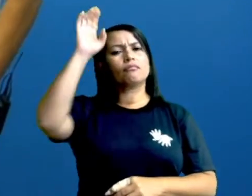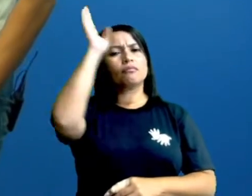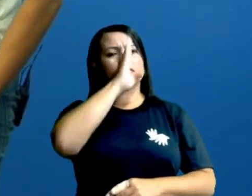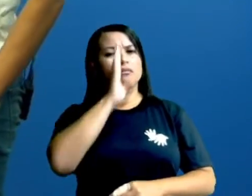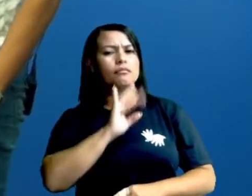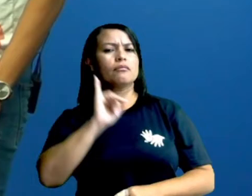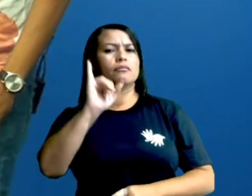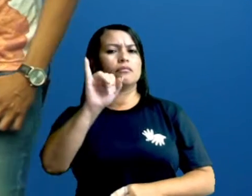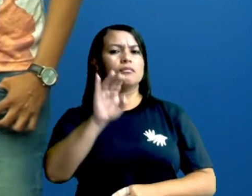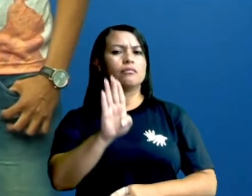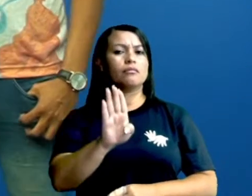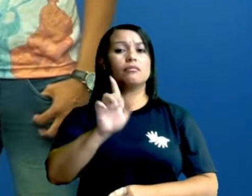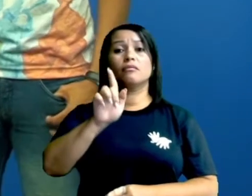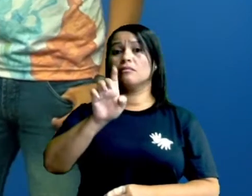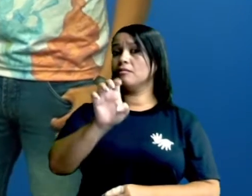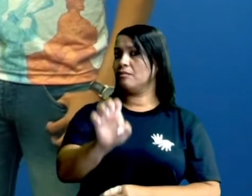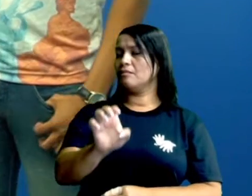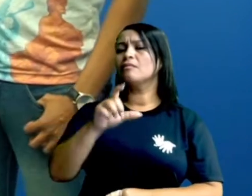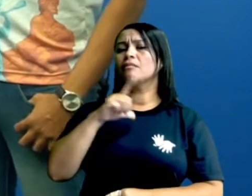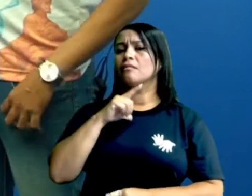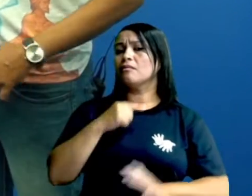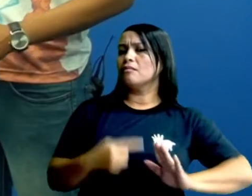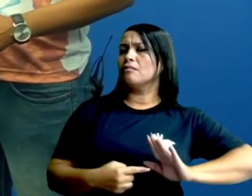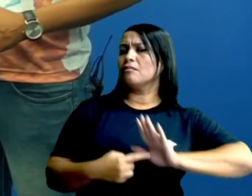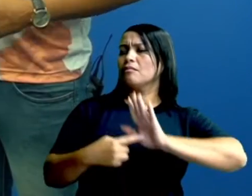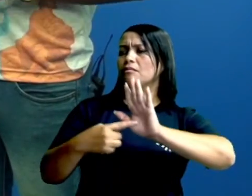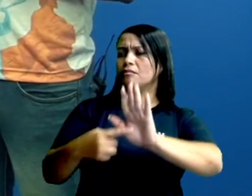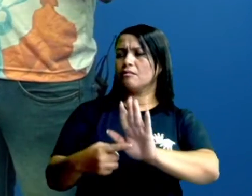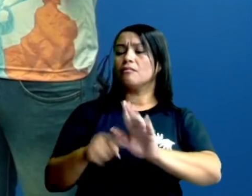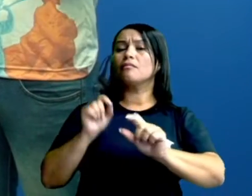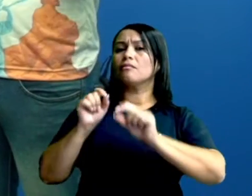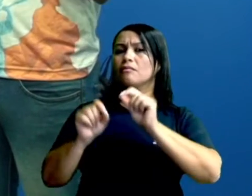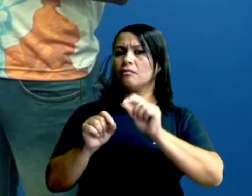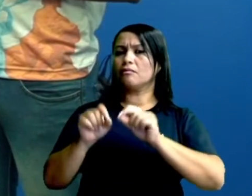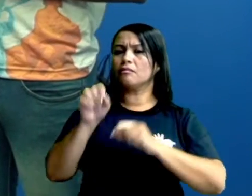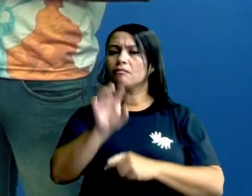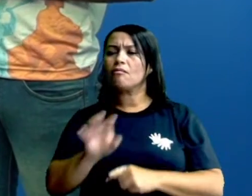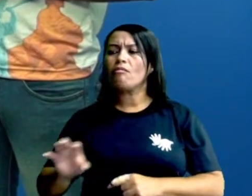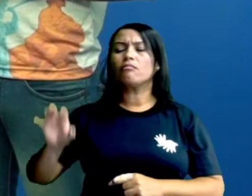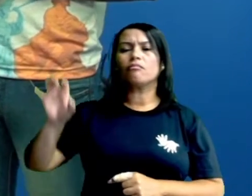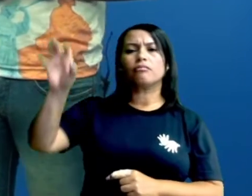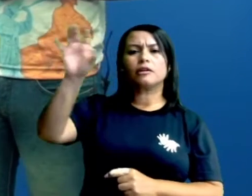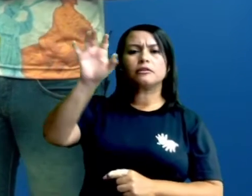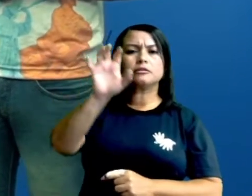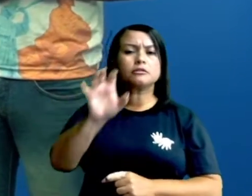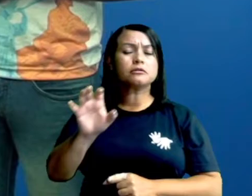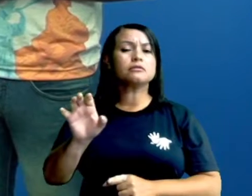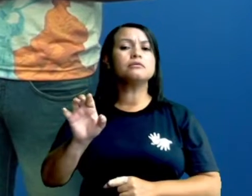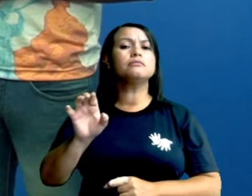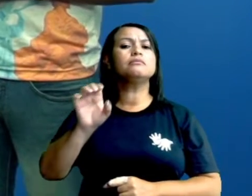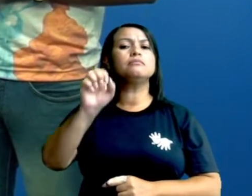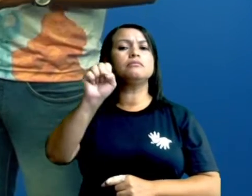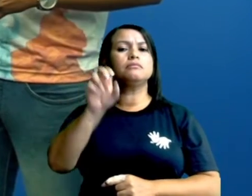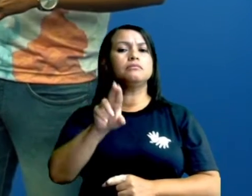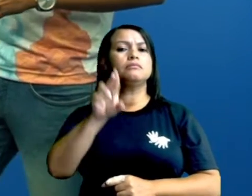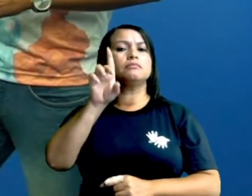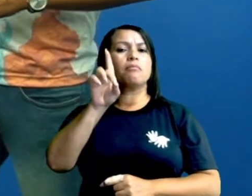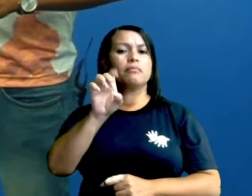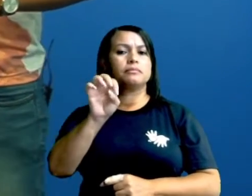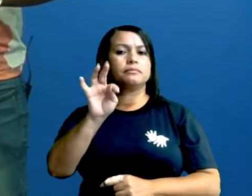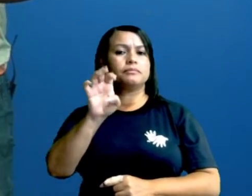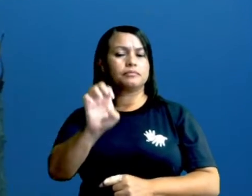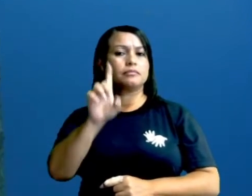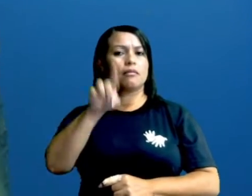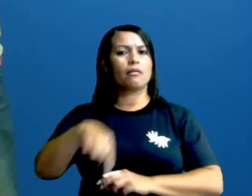pelo IBGE, e aí destacando a região Sudeste do Brasil, né, que é exatamente o tema da aula de hoje, tá